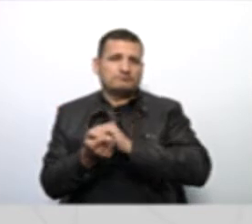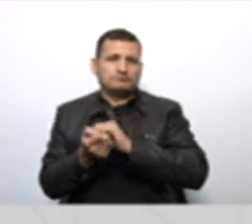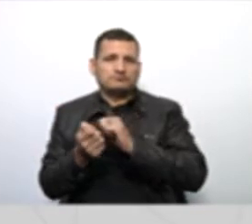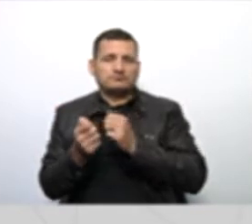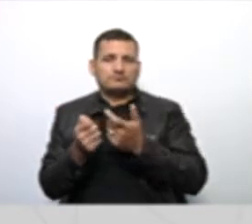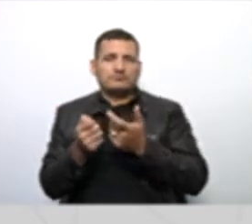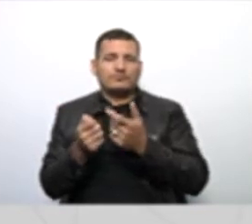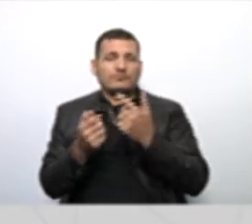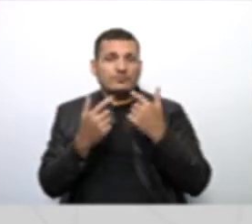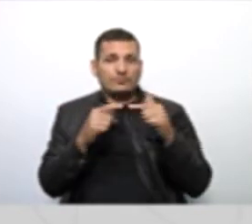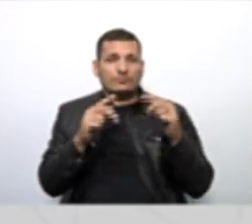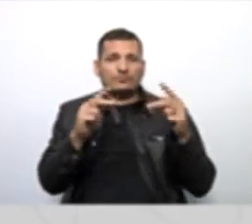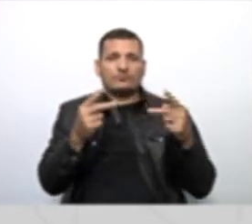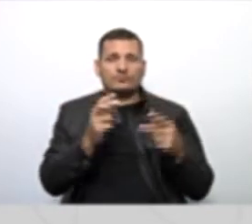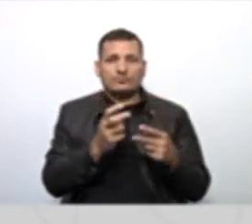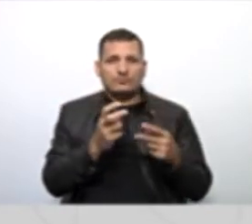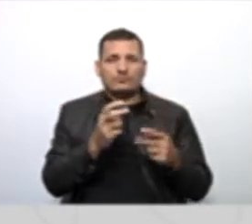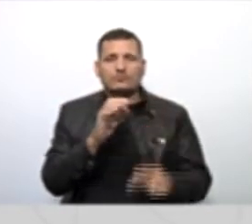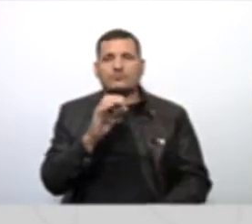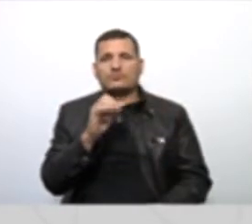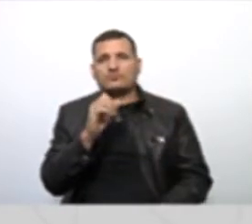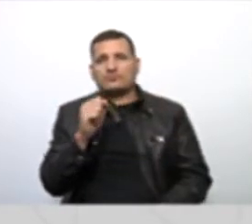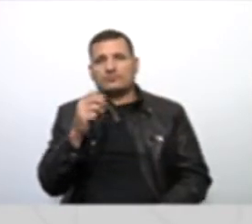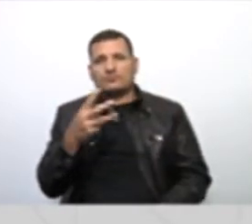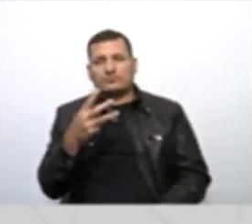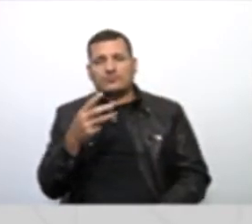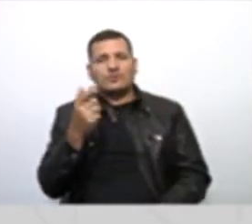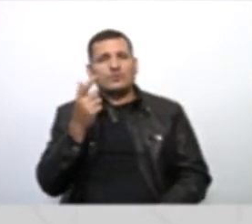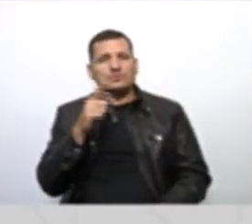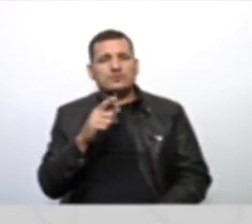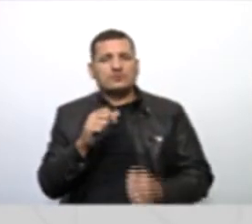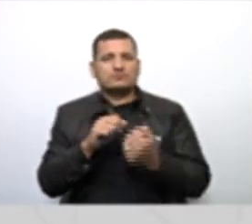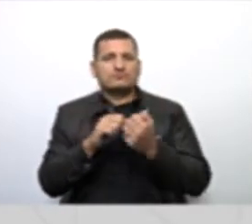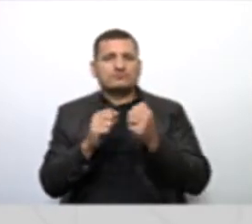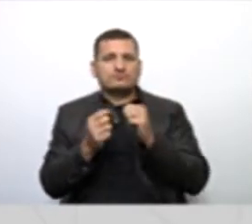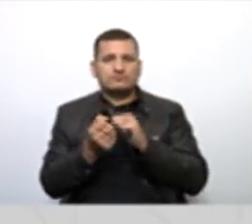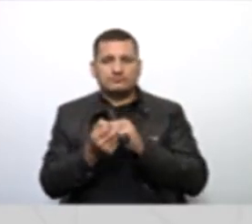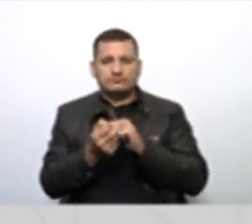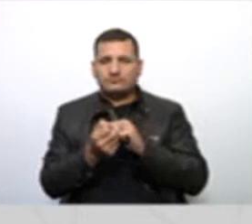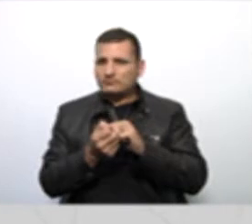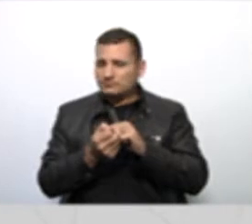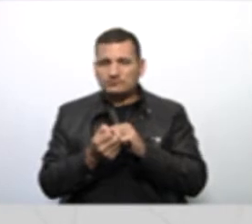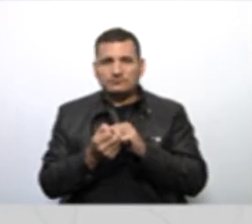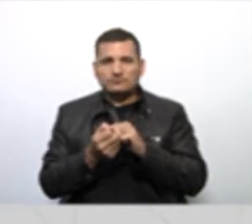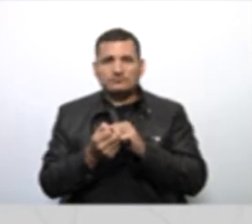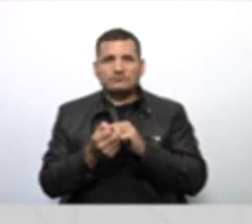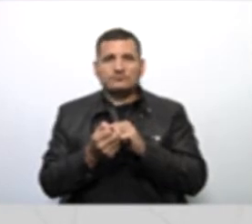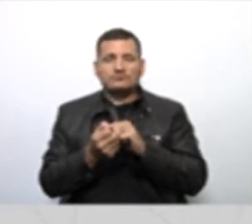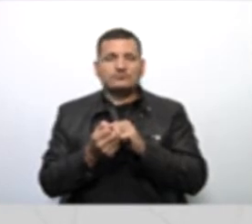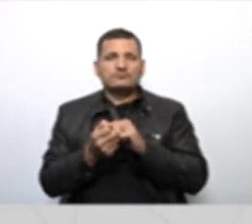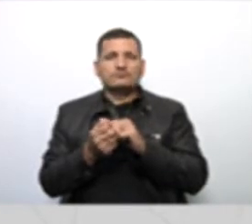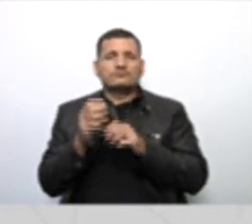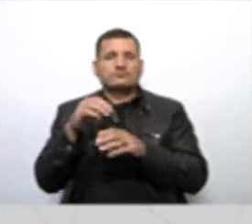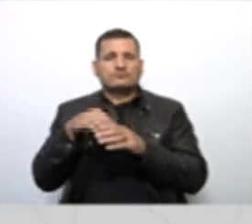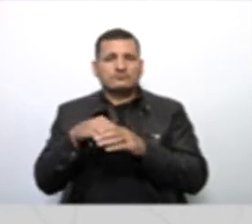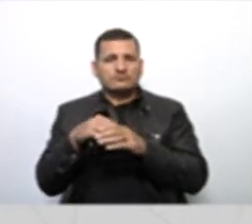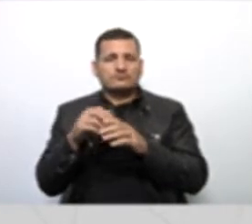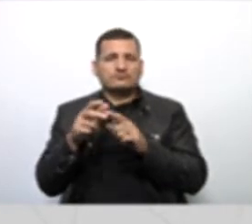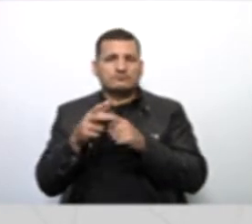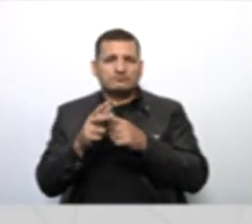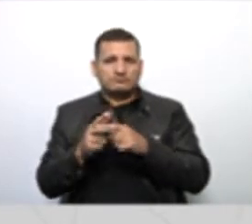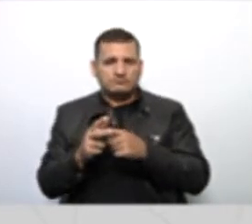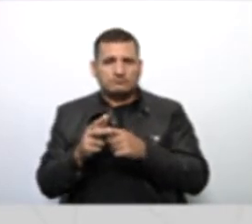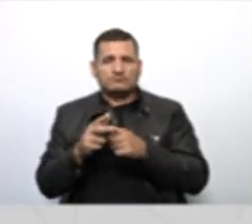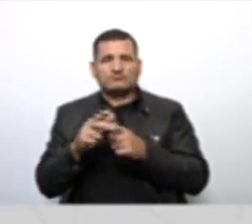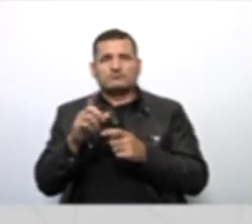essa linguagem HTML5 e CSS3, ele consegue se adaptar. Simplesmente uma configuração que tem ali dentro do GRED, das